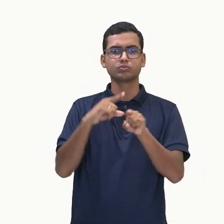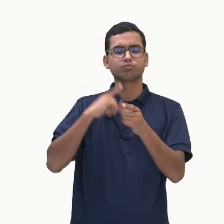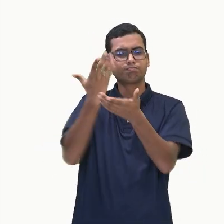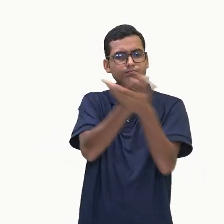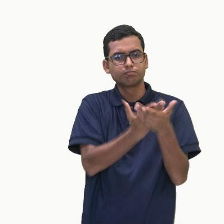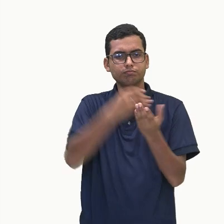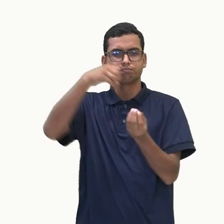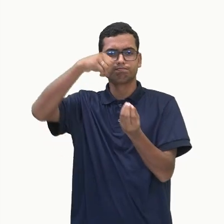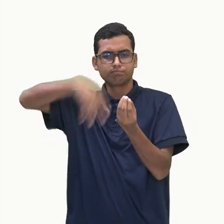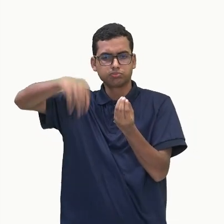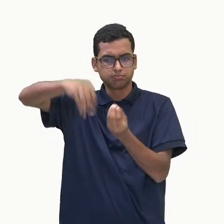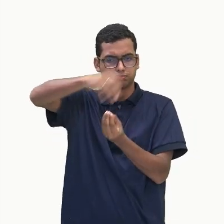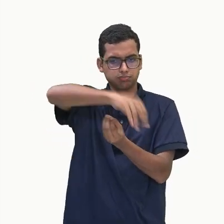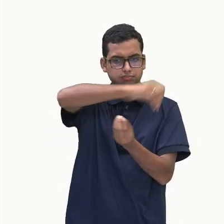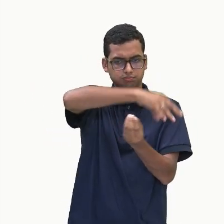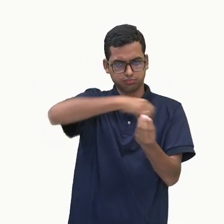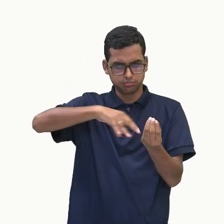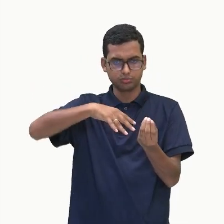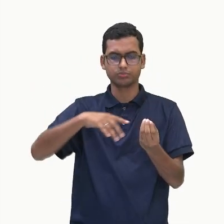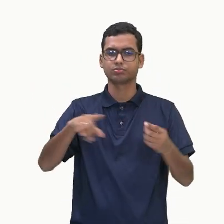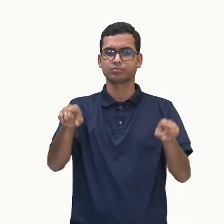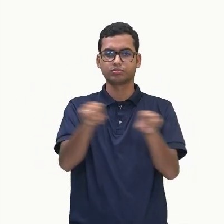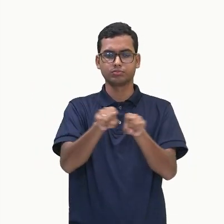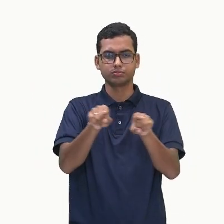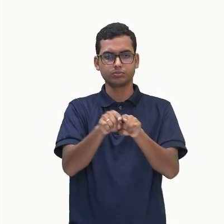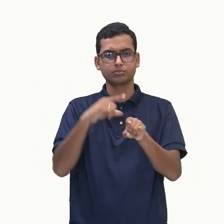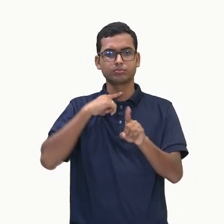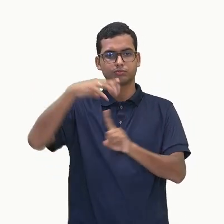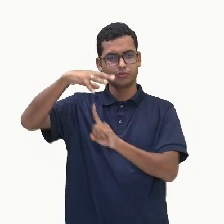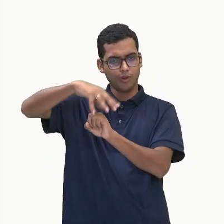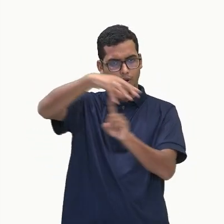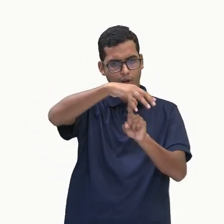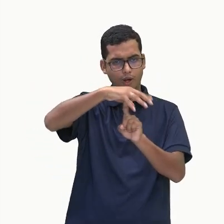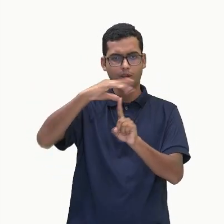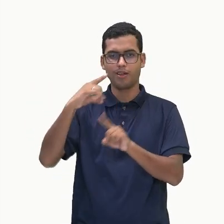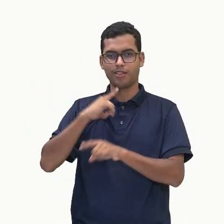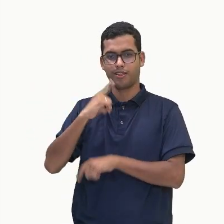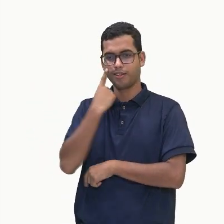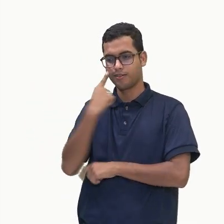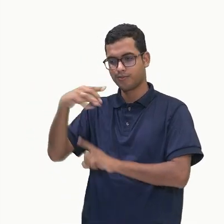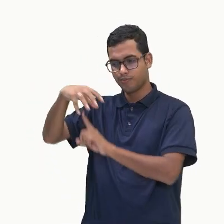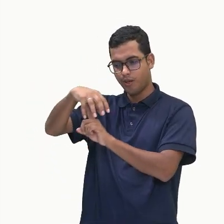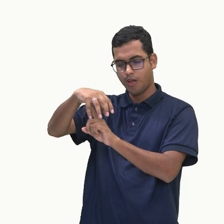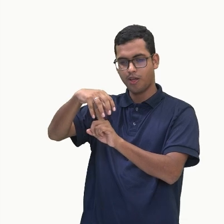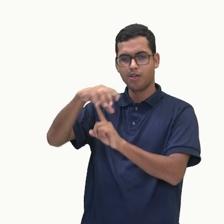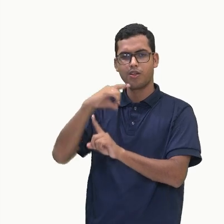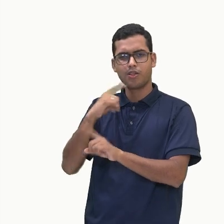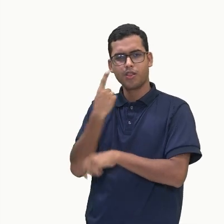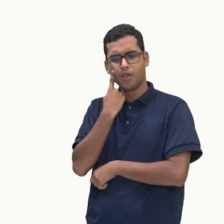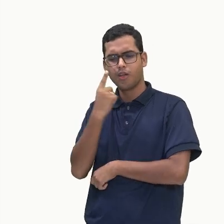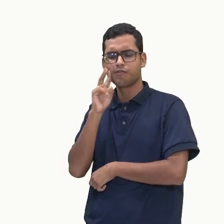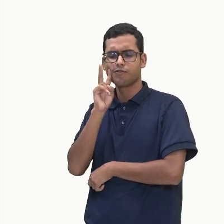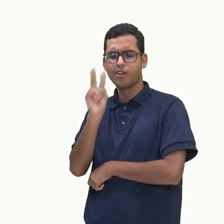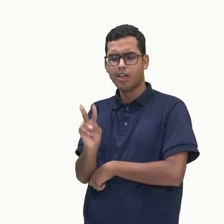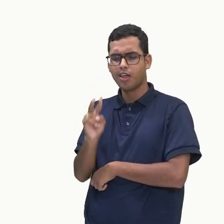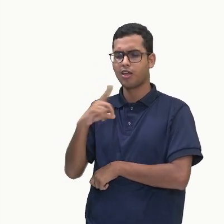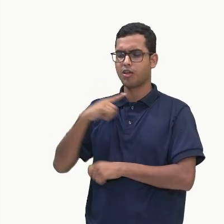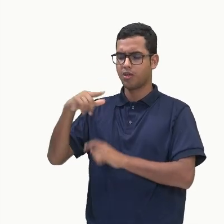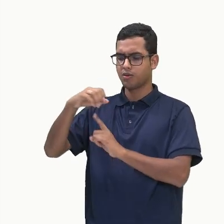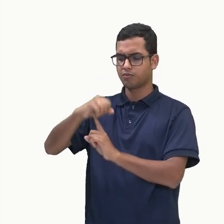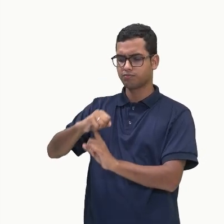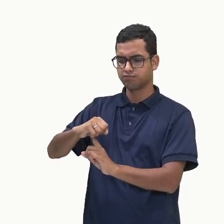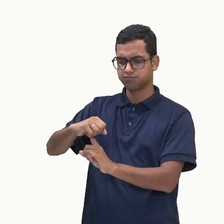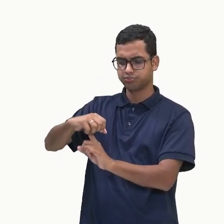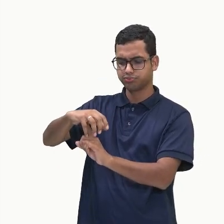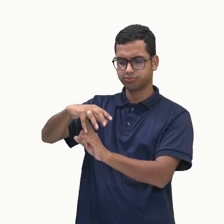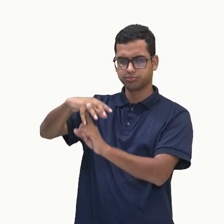estudo dos fungos, tá? Aqueles cogumelos que nós vimos aí no ambiente, quando eles crescem por